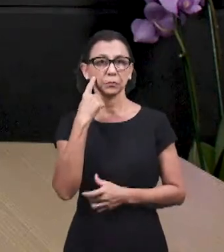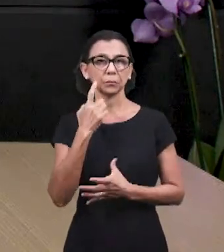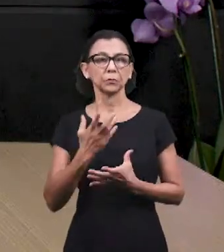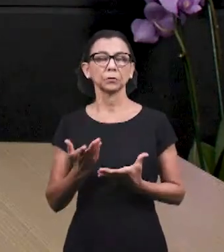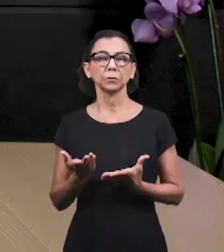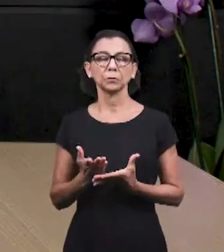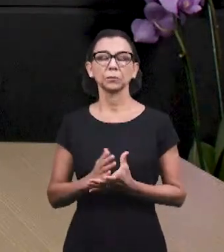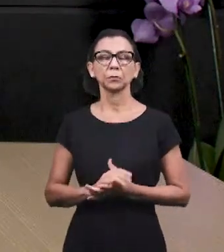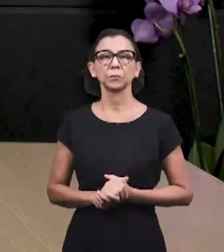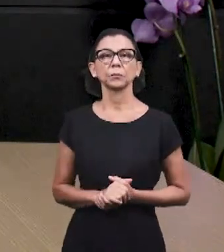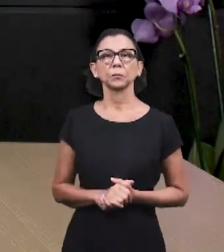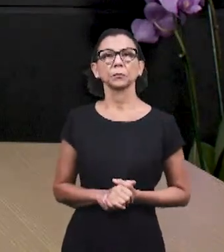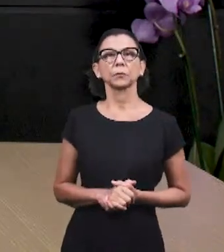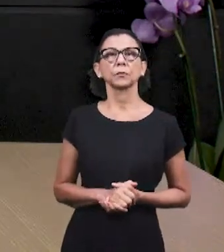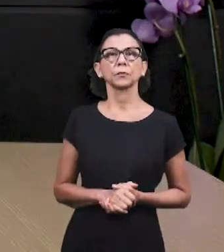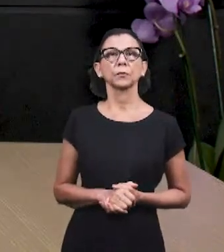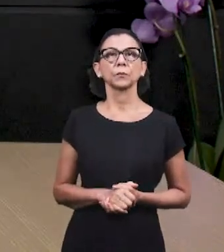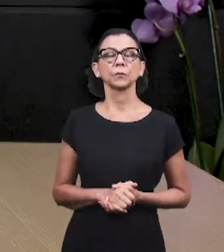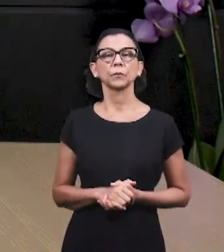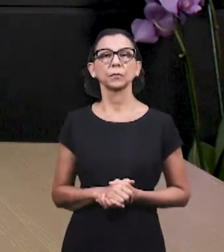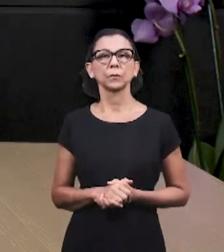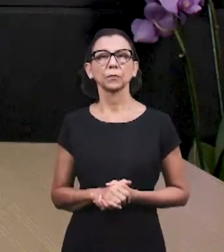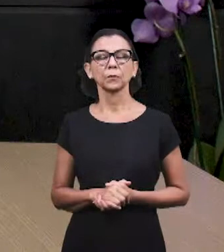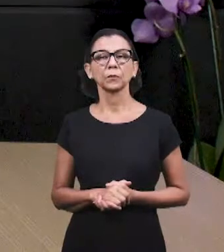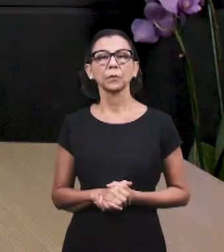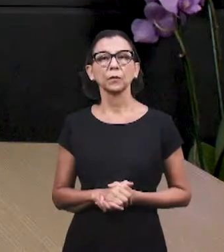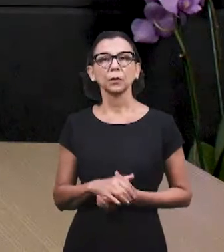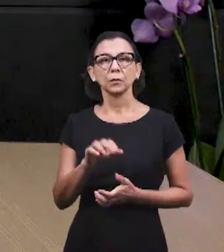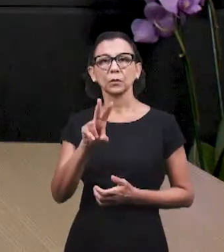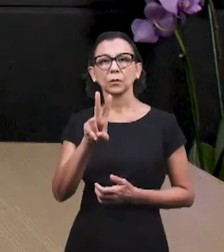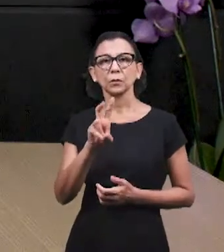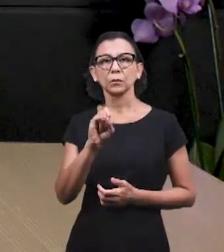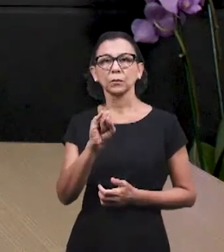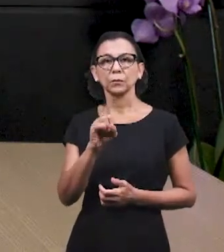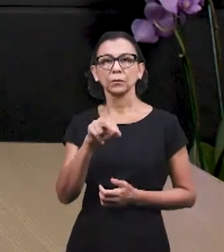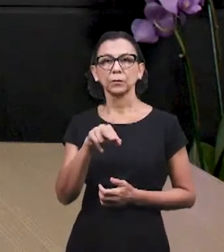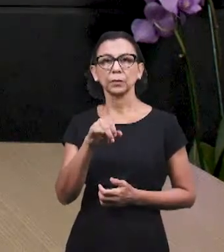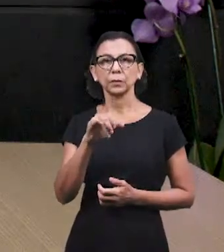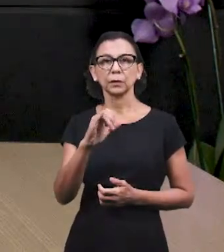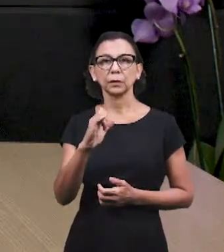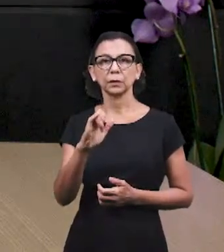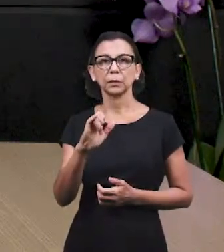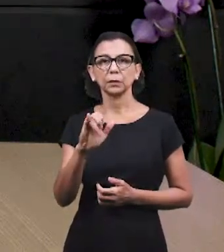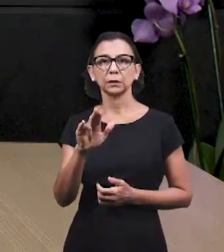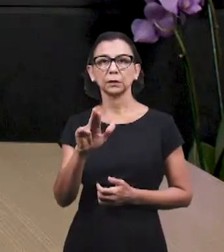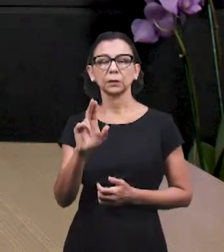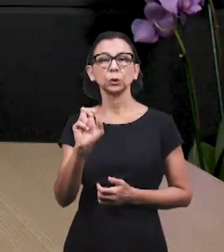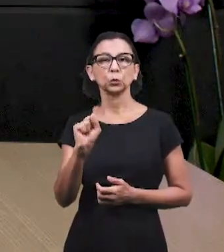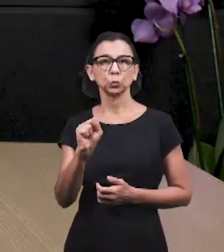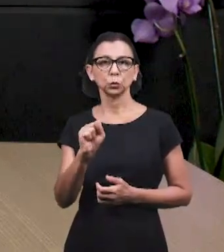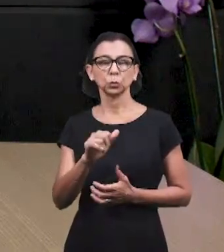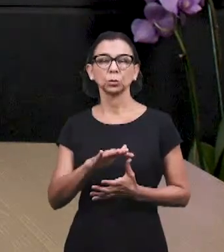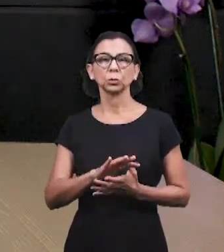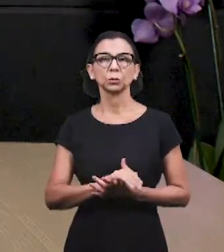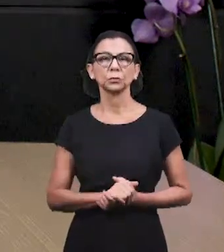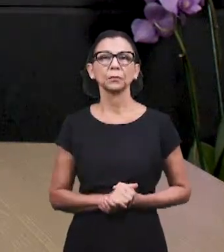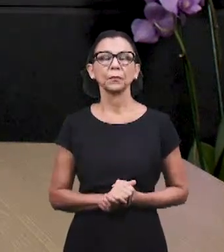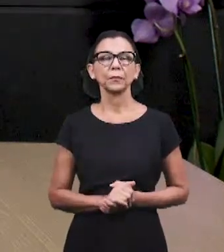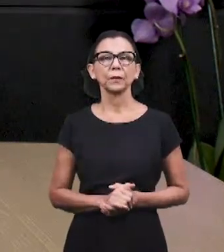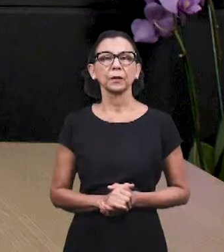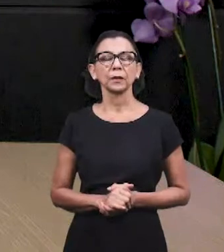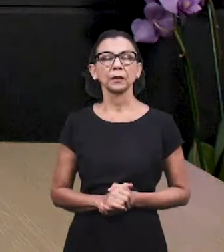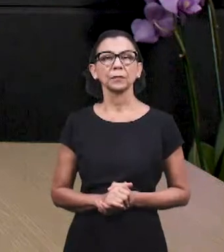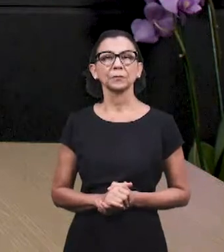dar é o nosso irmão ungido Vinícius. O Vinícius, ele é ungido na nossa igreja lá em Timóteo, no estado de